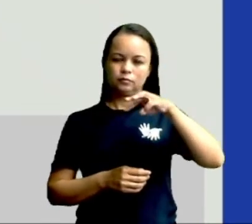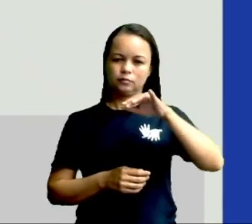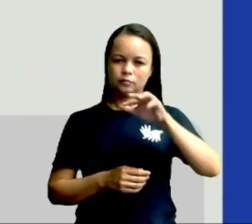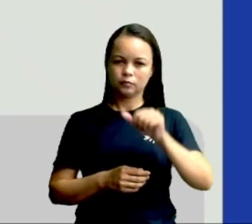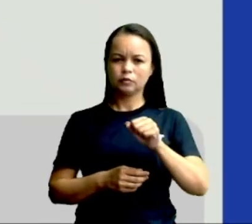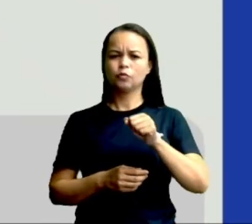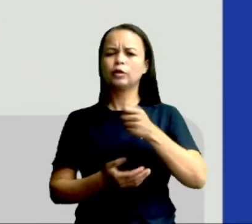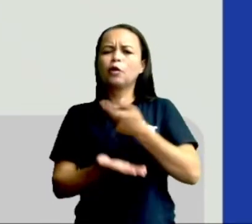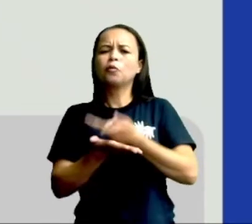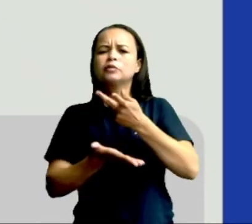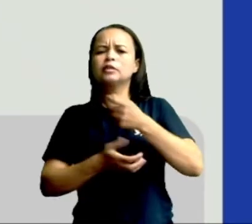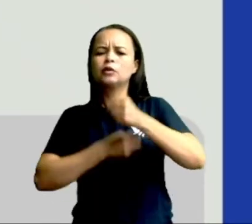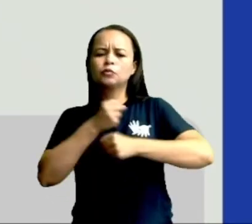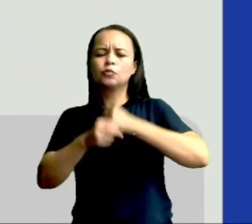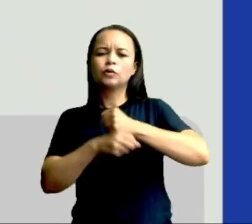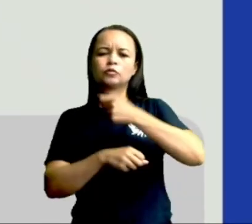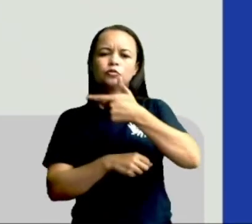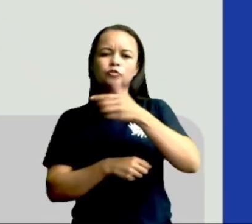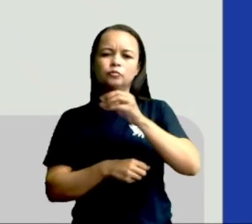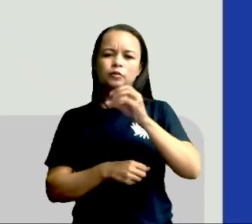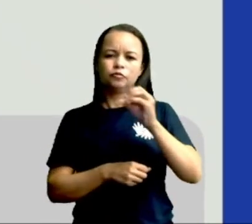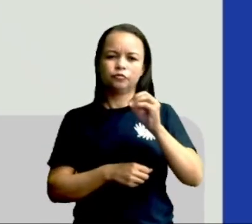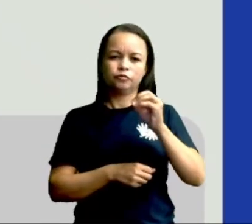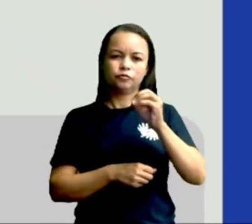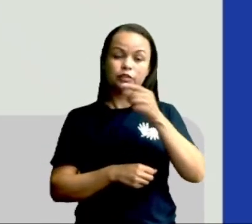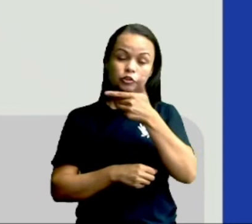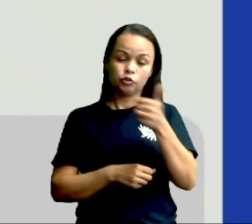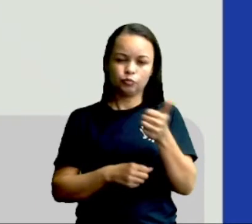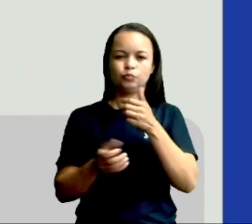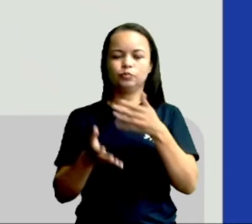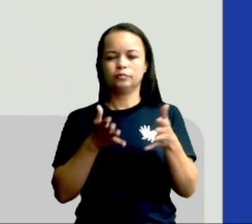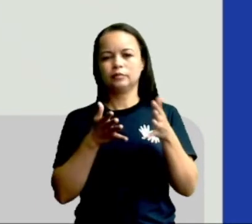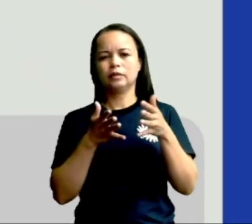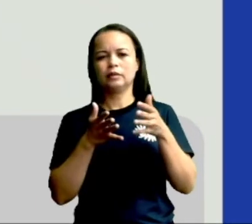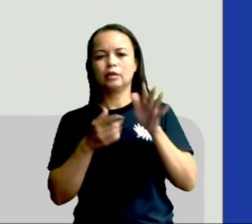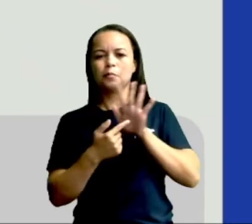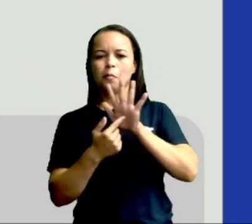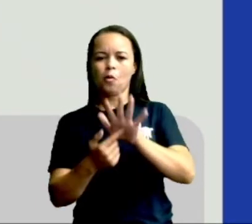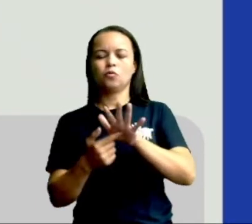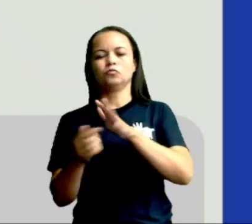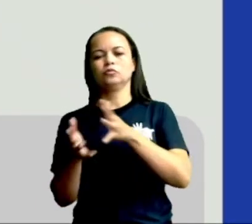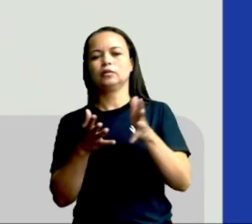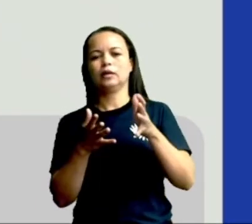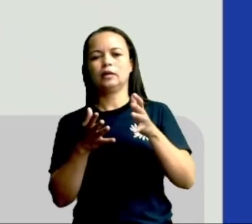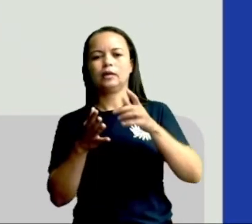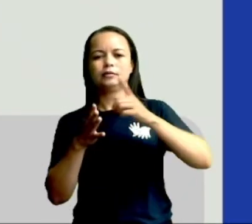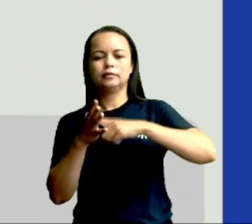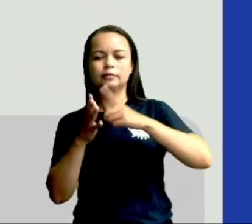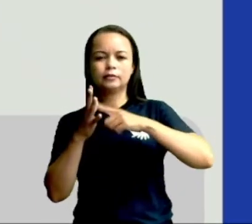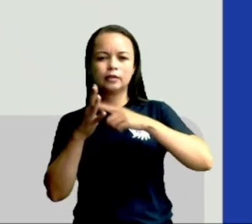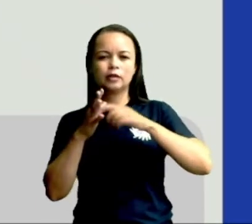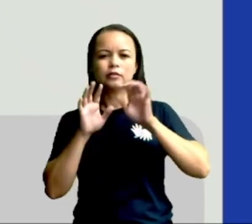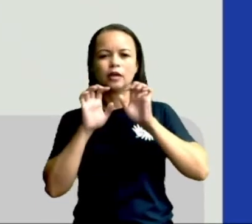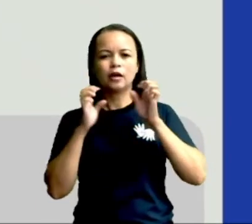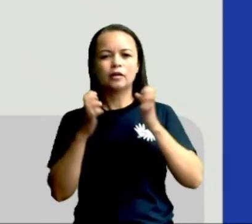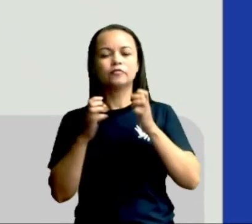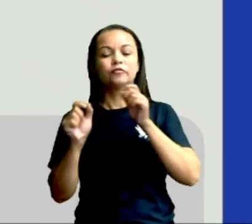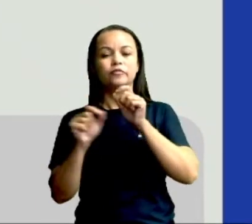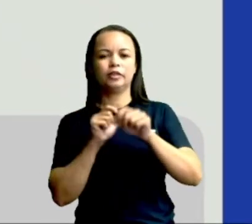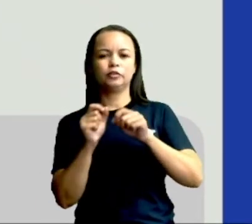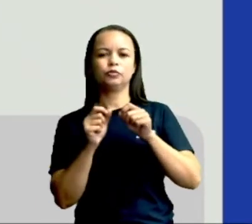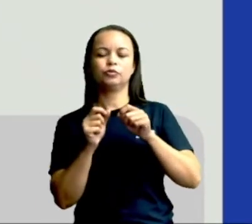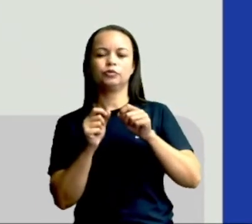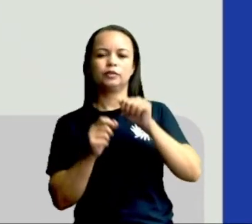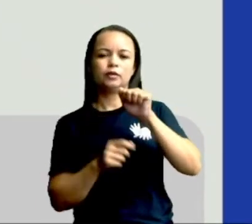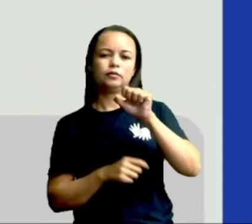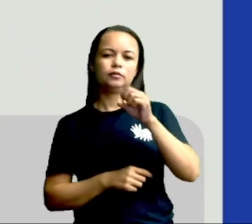o calendário astronômico nada mais é que um calendário que traz datas de eventos que acontecerão, evento dos astros,